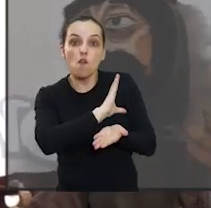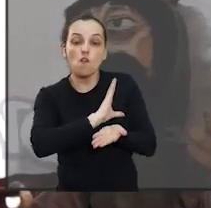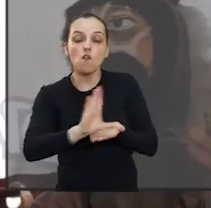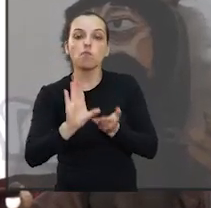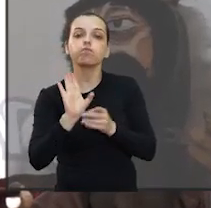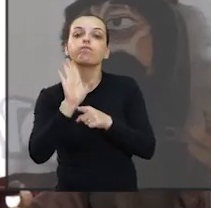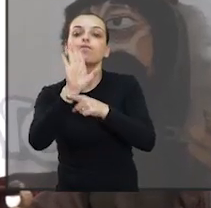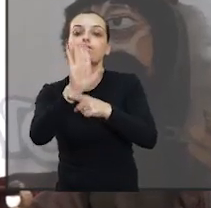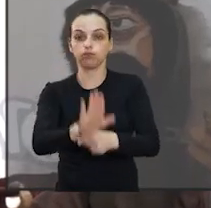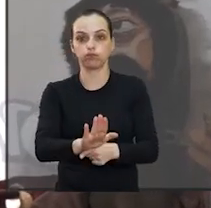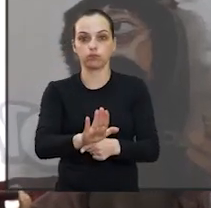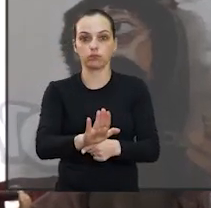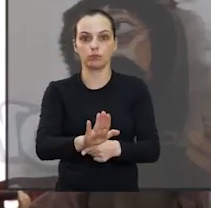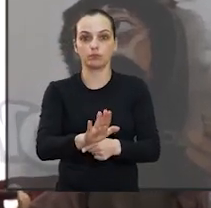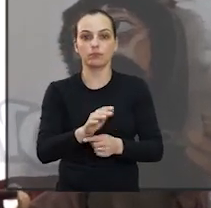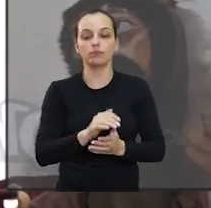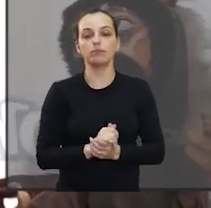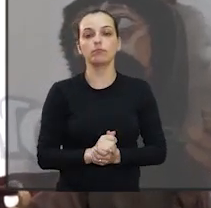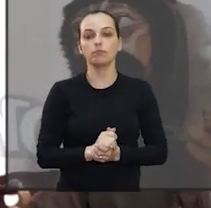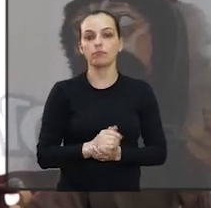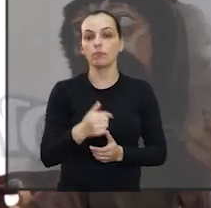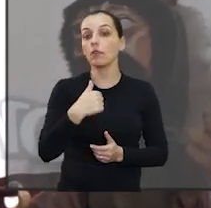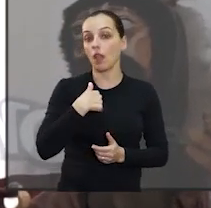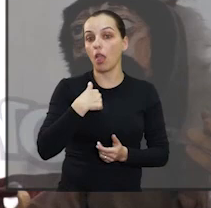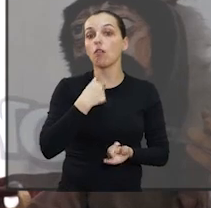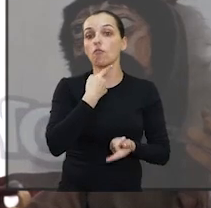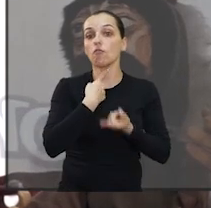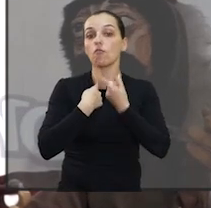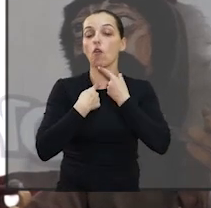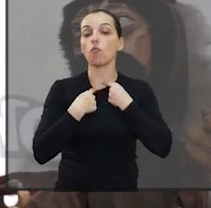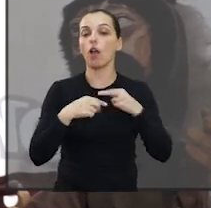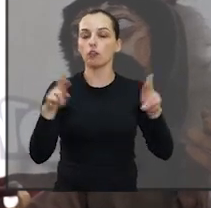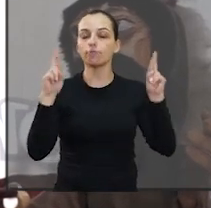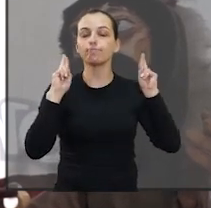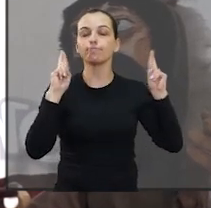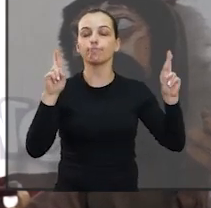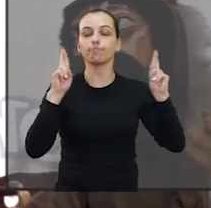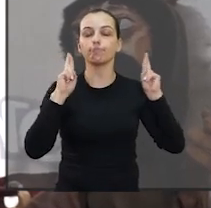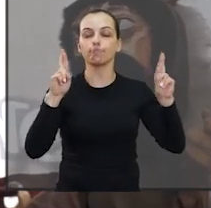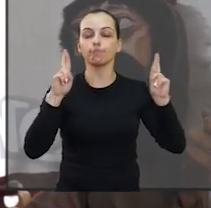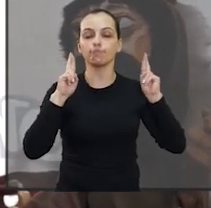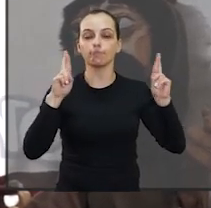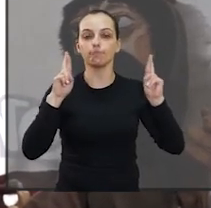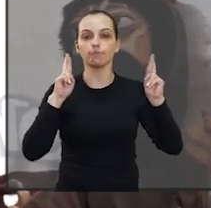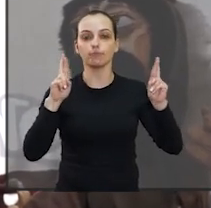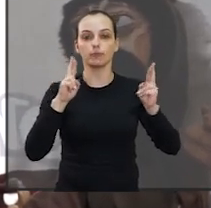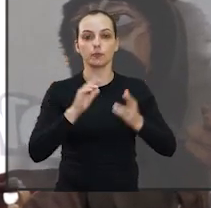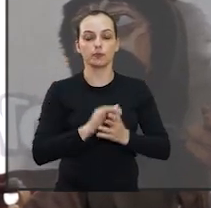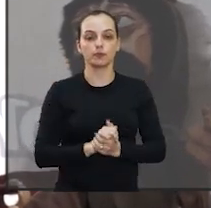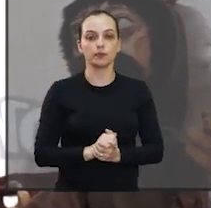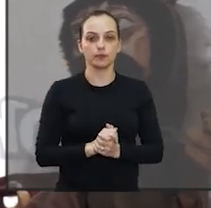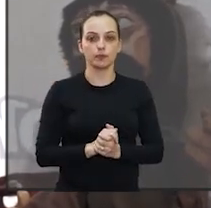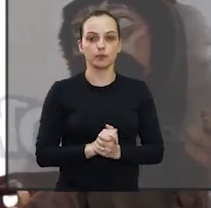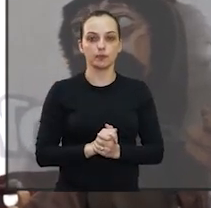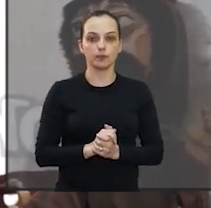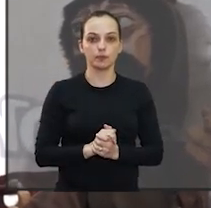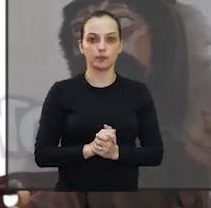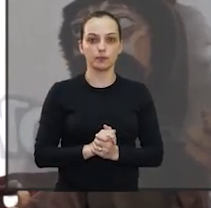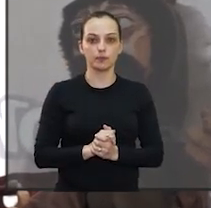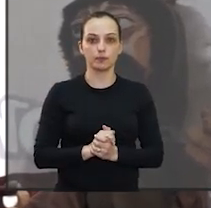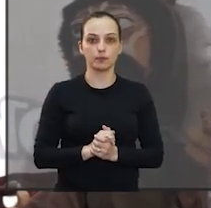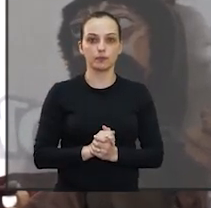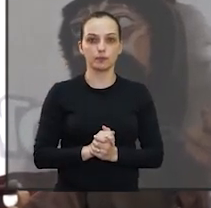partir do poder público mesmo, um olhar mais carinhoso e um olhar de maior importância para essa área. Então, o que eu